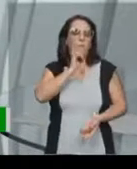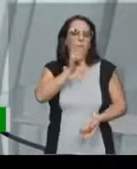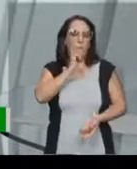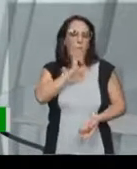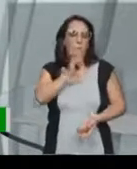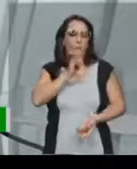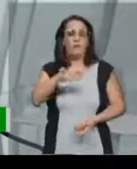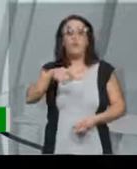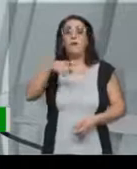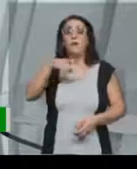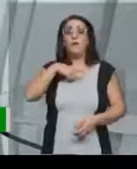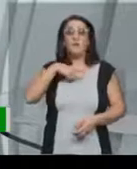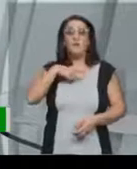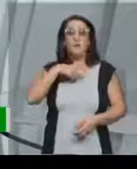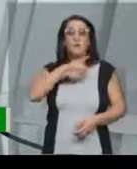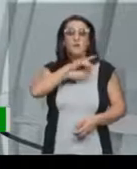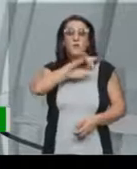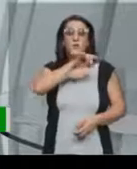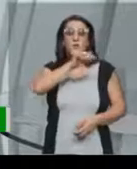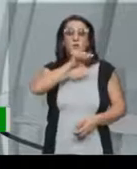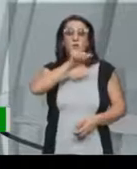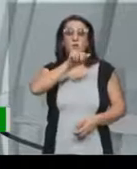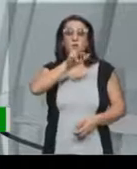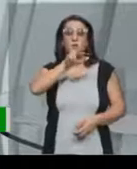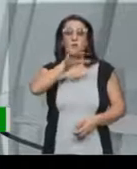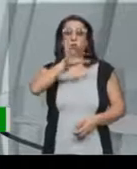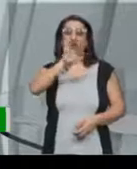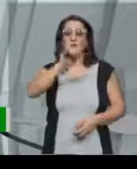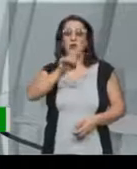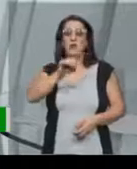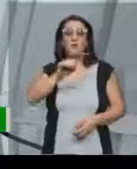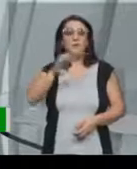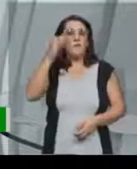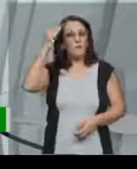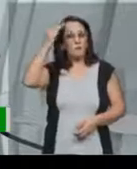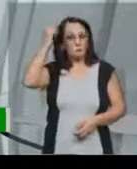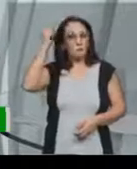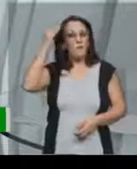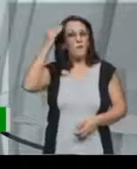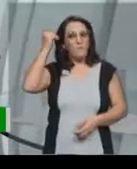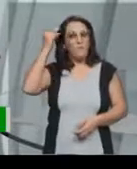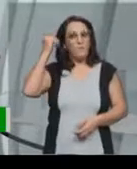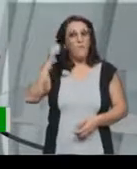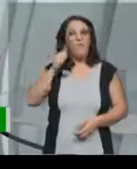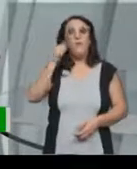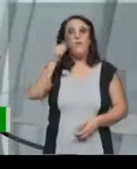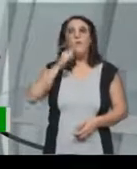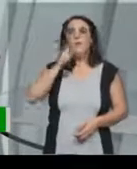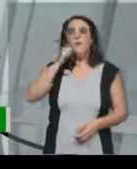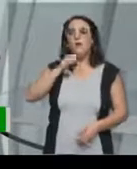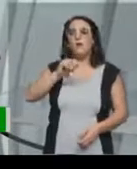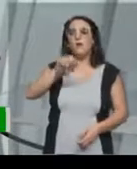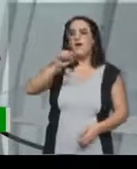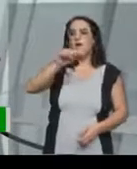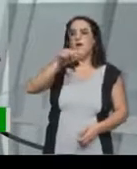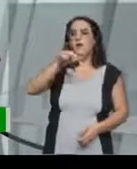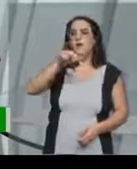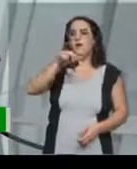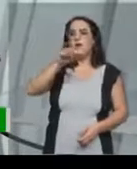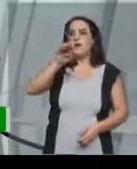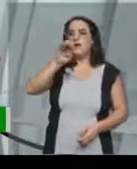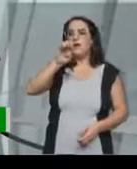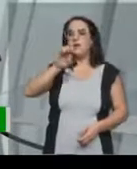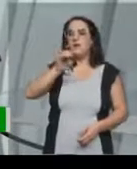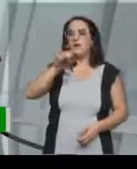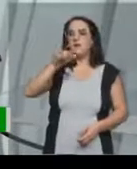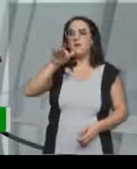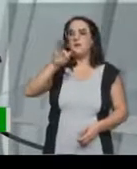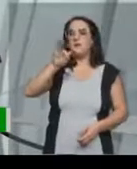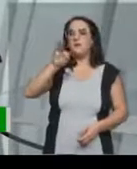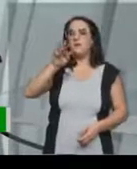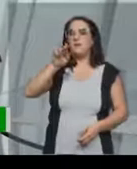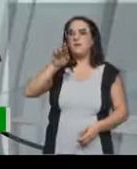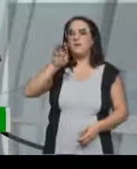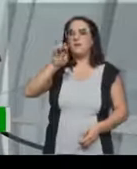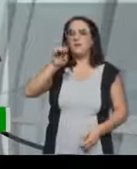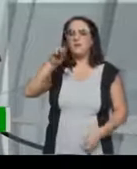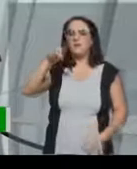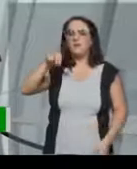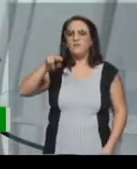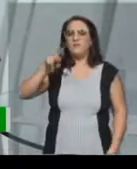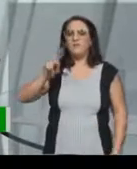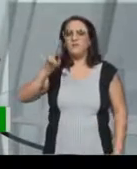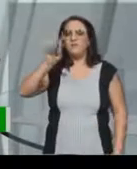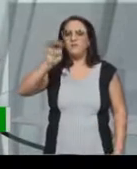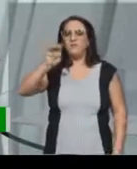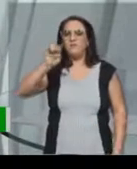bem famoso, né, gente, que é o Diário de Anne Frank, que ela vai relatar toda aquela situação que ela viveu no período lá,